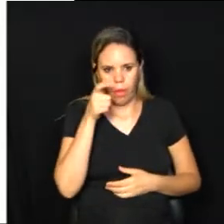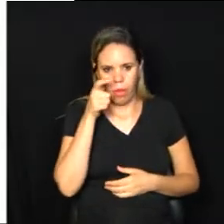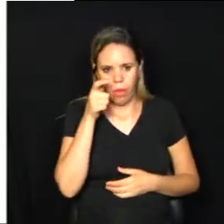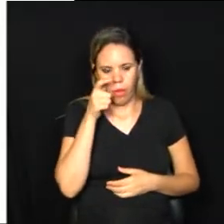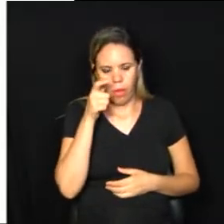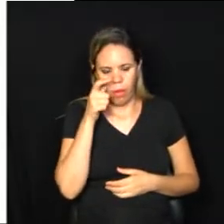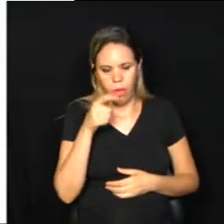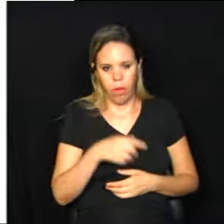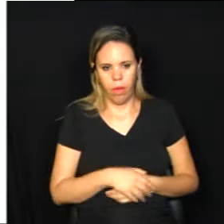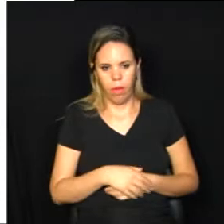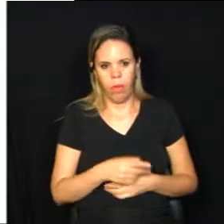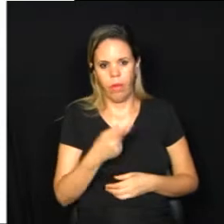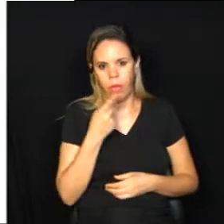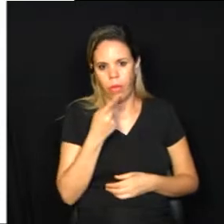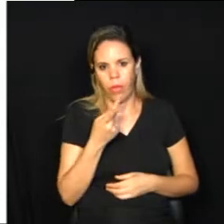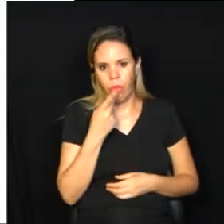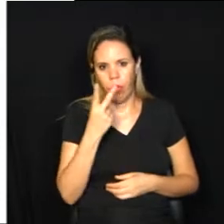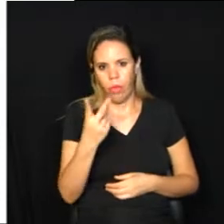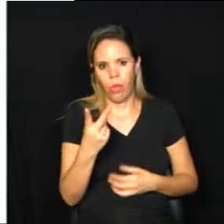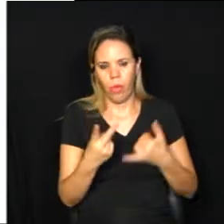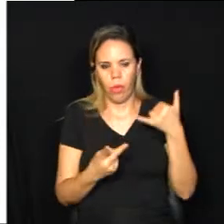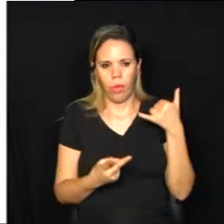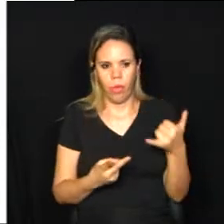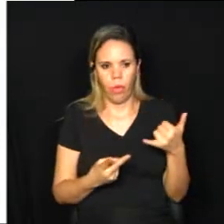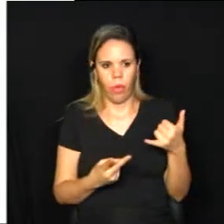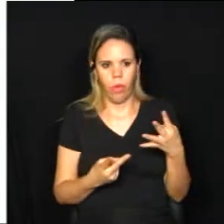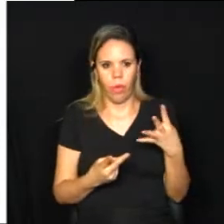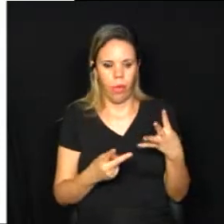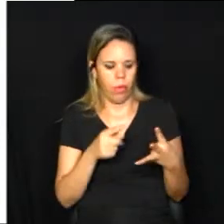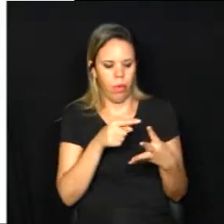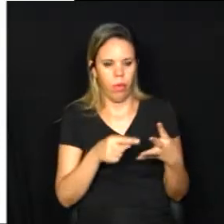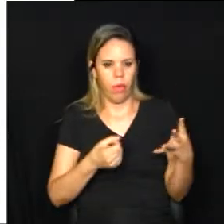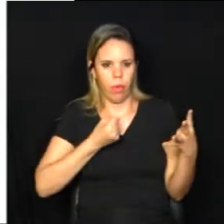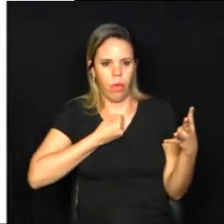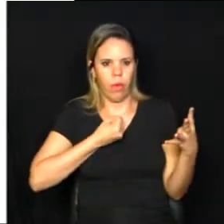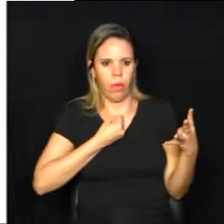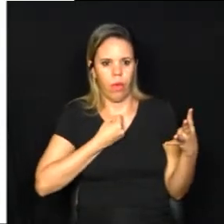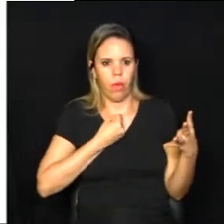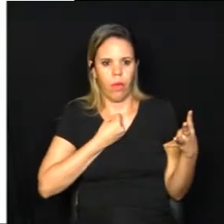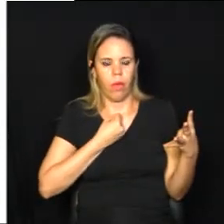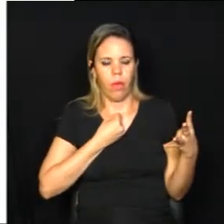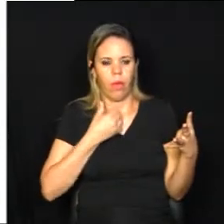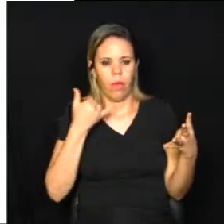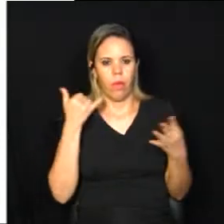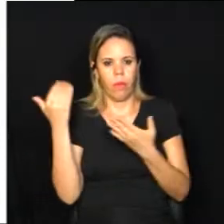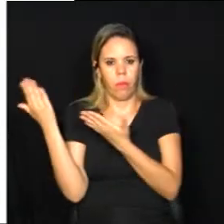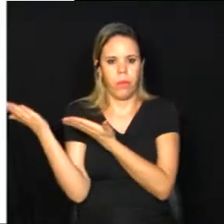a gente, eu vou dizer uns 2 telefones. Tem 4, olha, mas